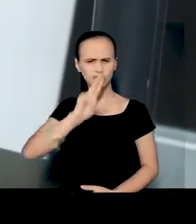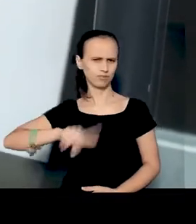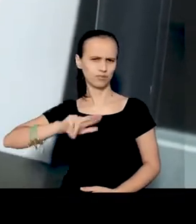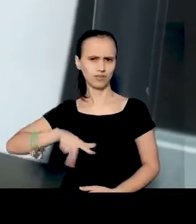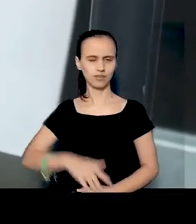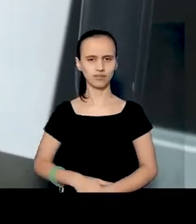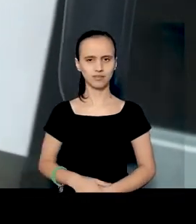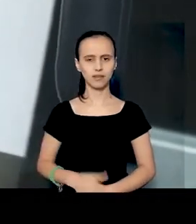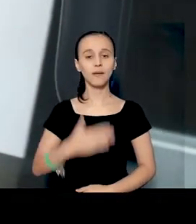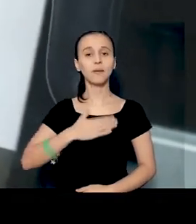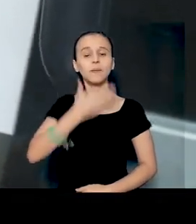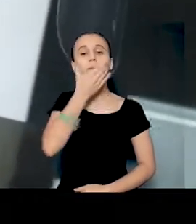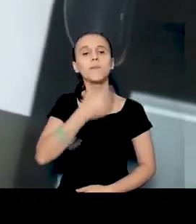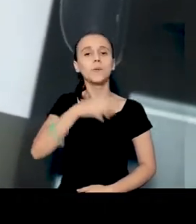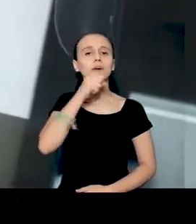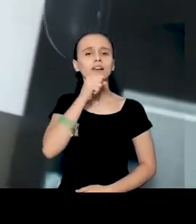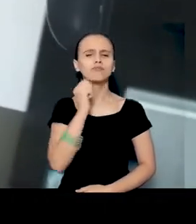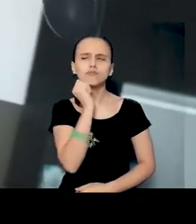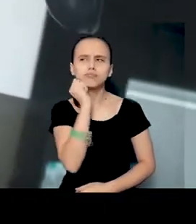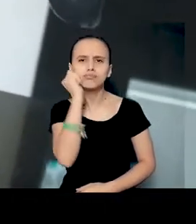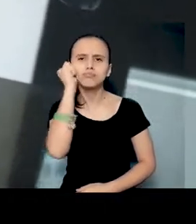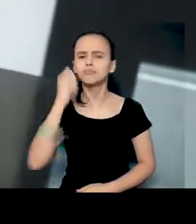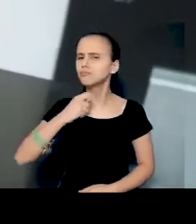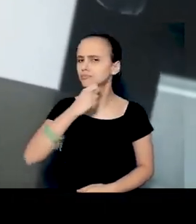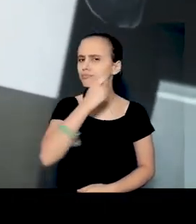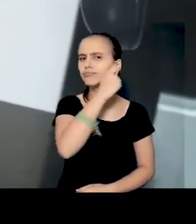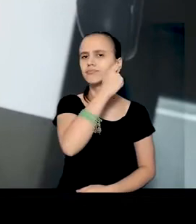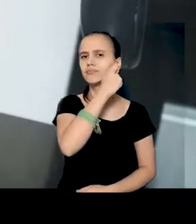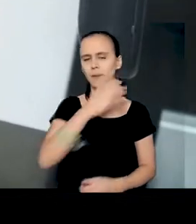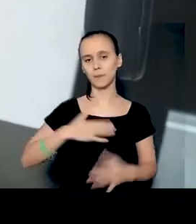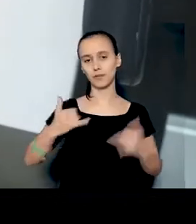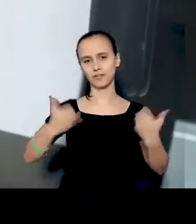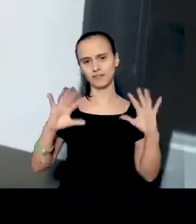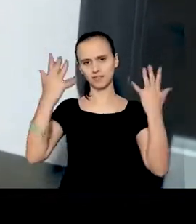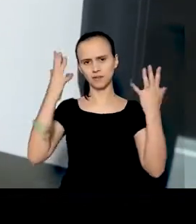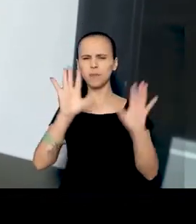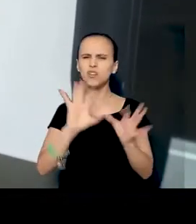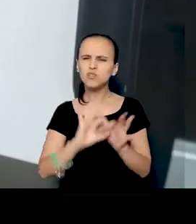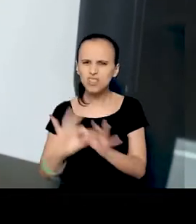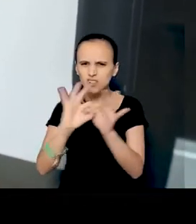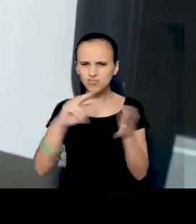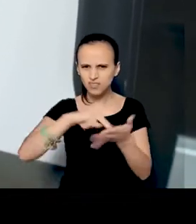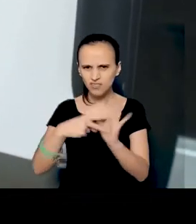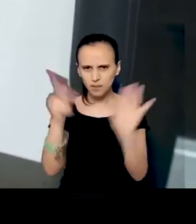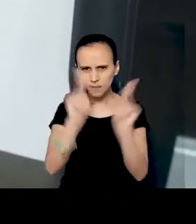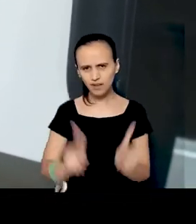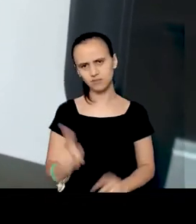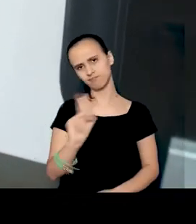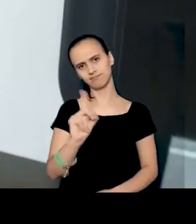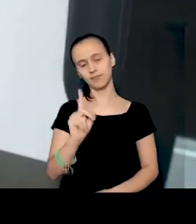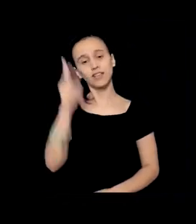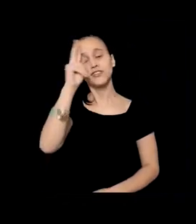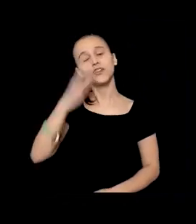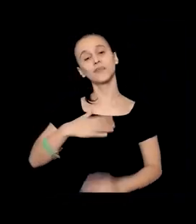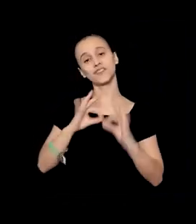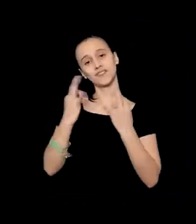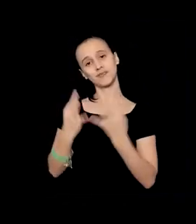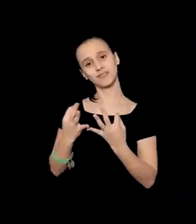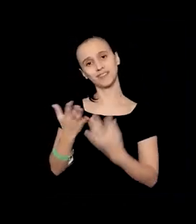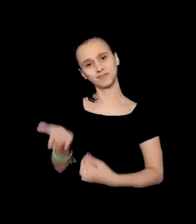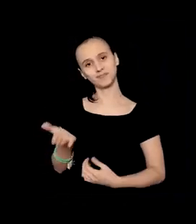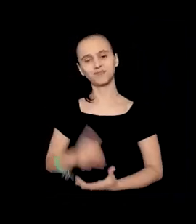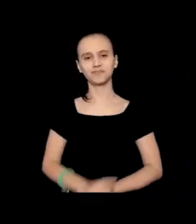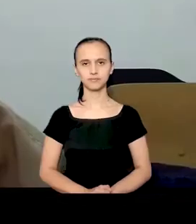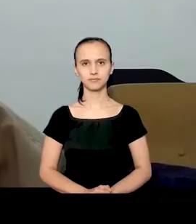Não é uma história. Meu pai cortou a barba no meu aniversário, mas a união não quer dizer paz e plenitude. Essa é a história da